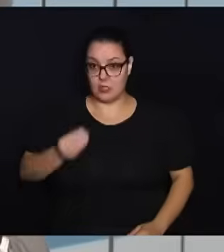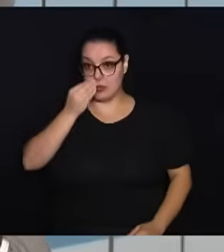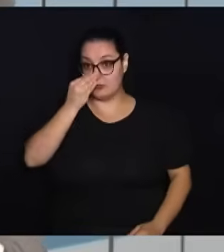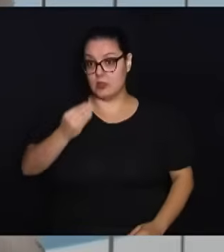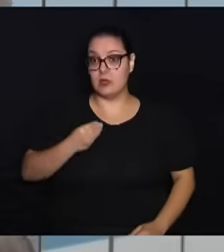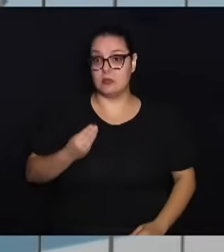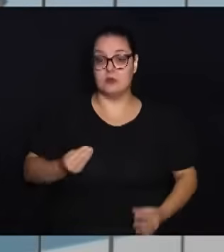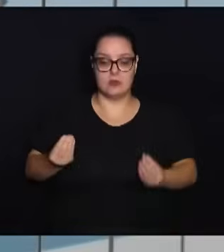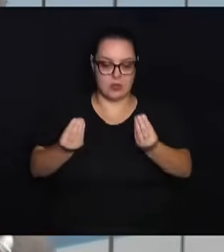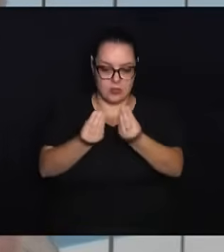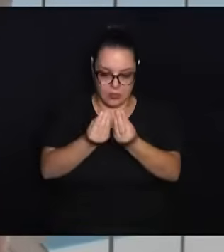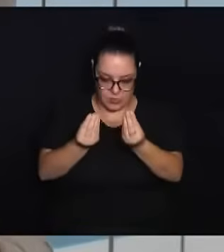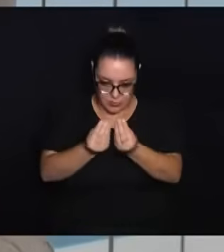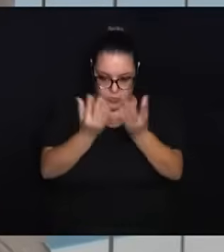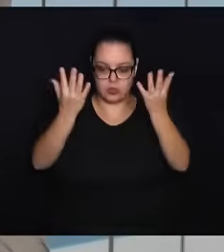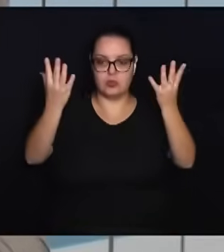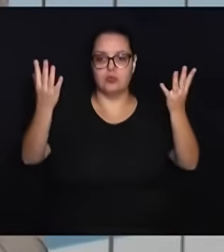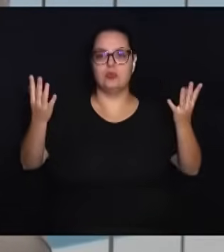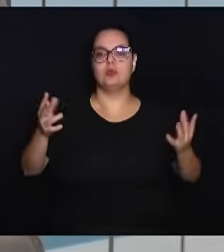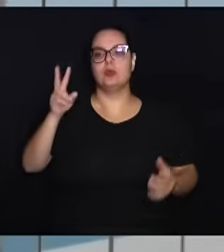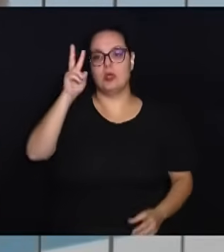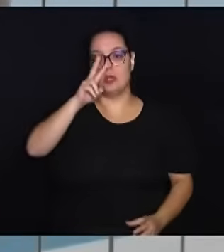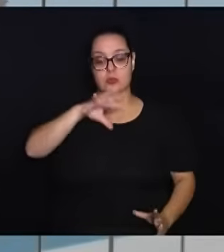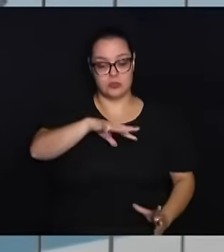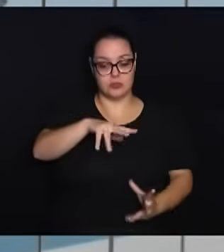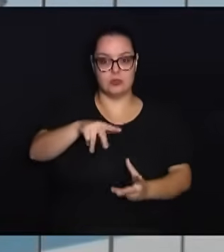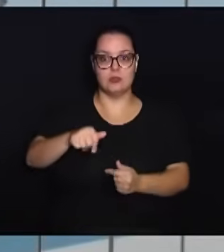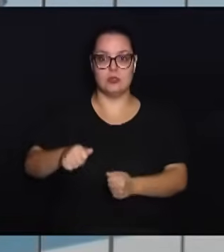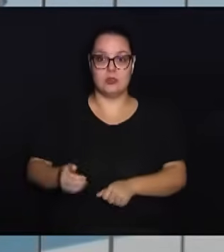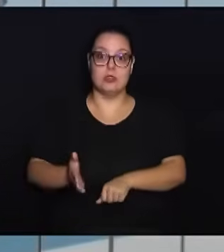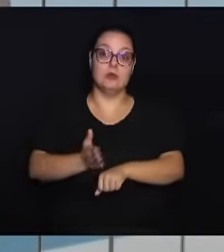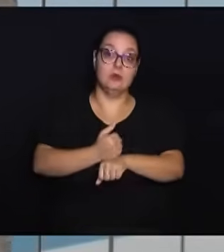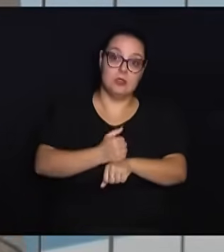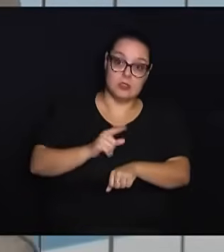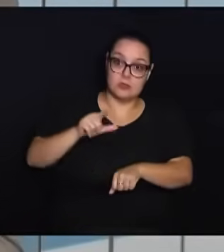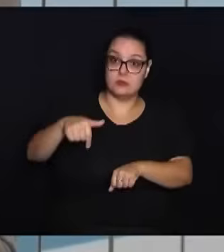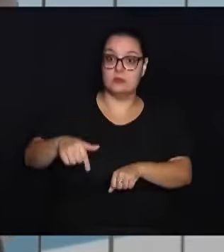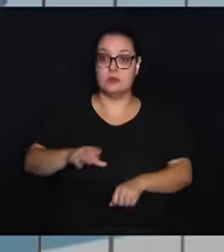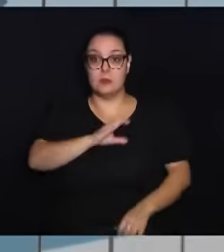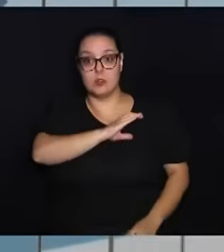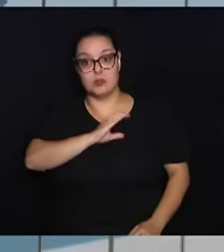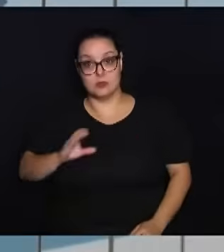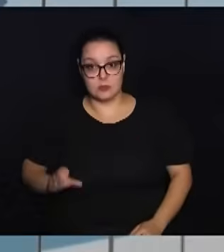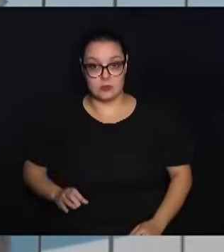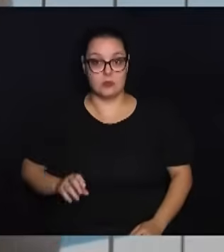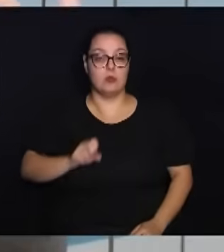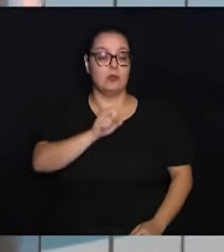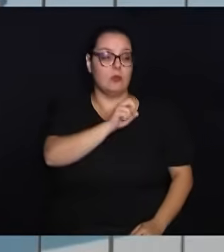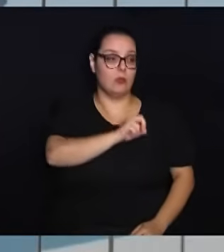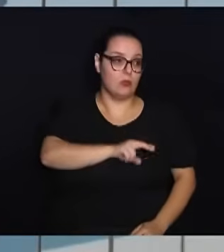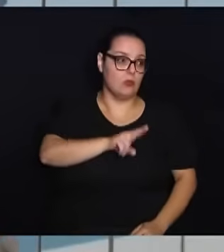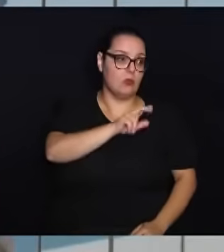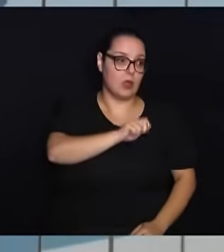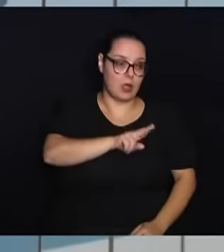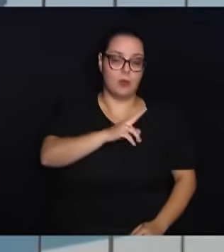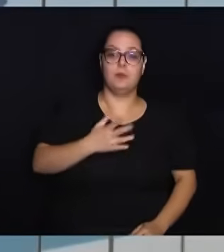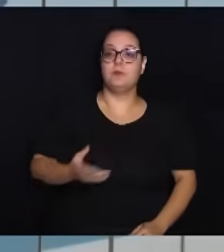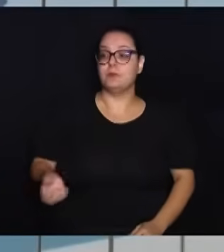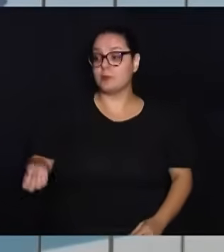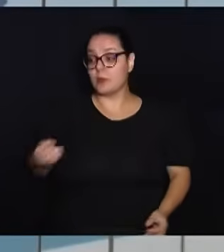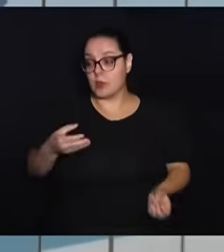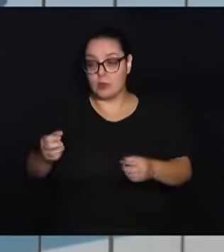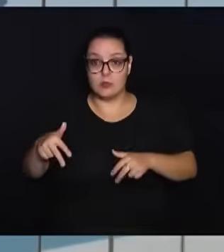maior milagre que mudou a história da humanidade, né? Tem o antes e o depois de Cristo. E se a gente for trazer para personalidades